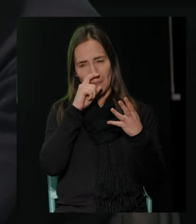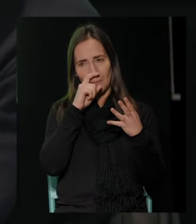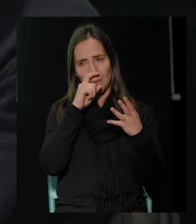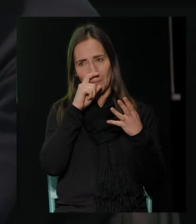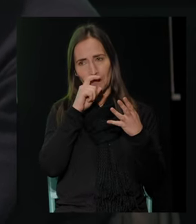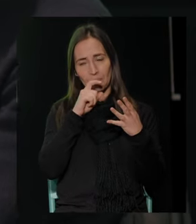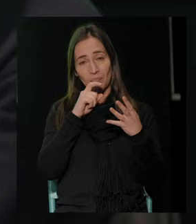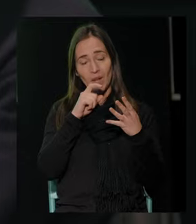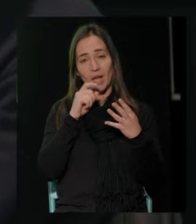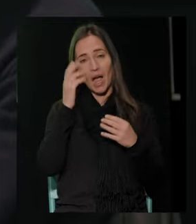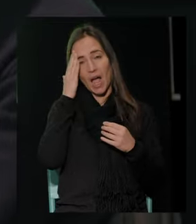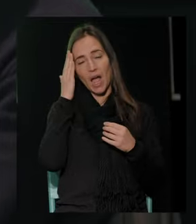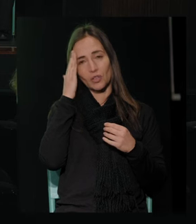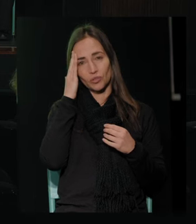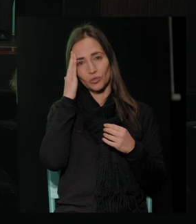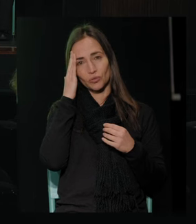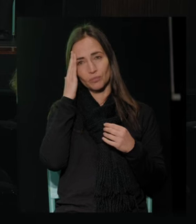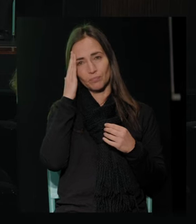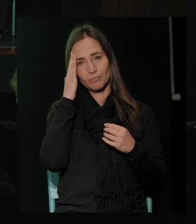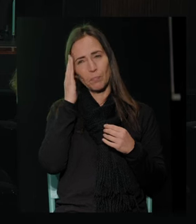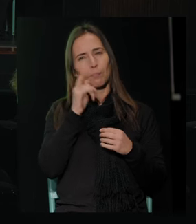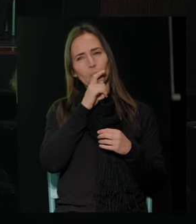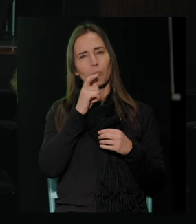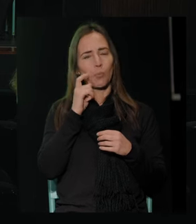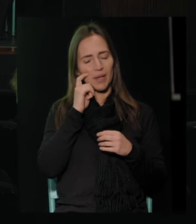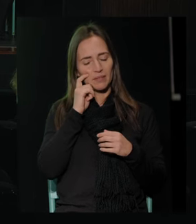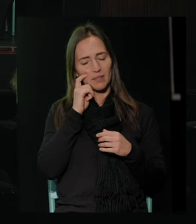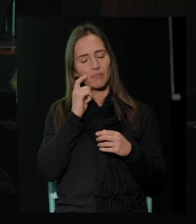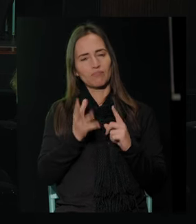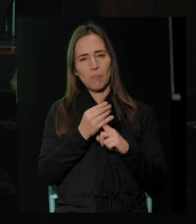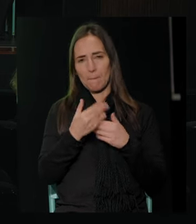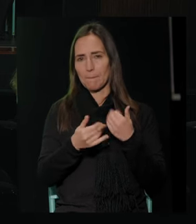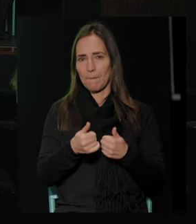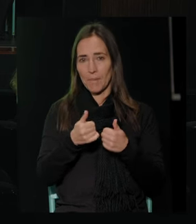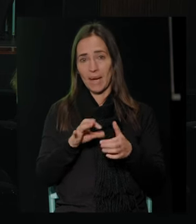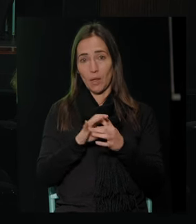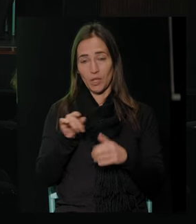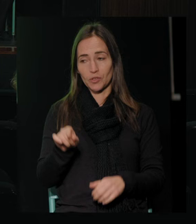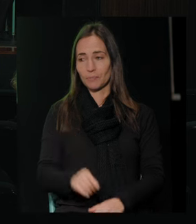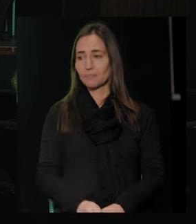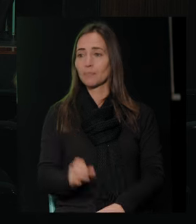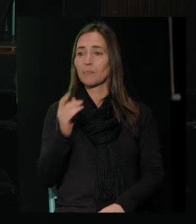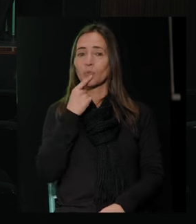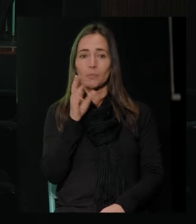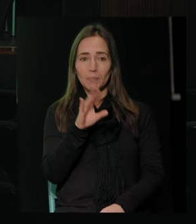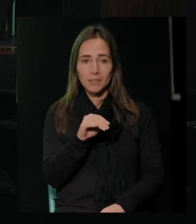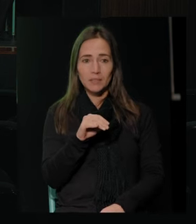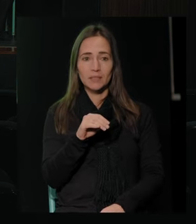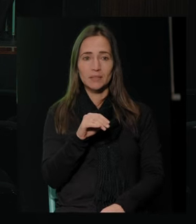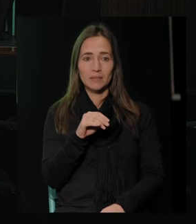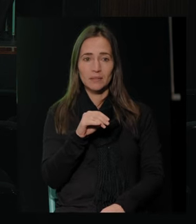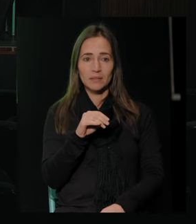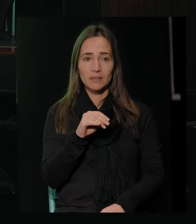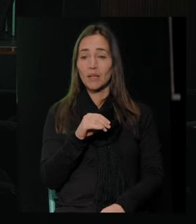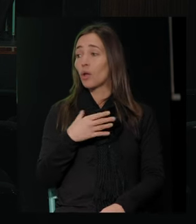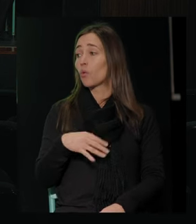são muito, prometem ser muito eficazes desse ponto de vista. Mais perguntas? Eu ia fazer